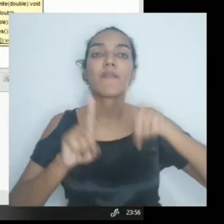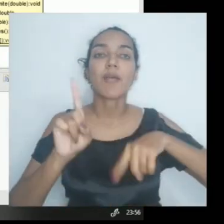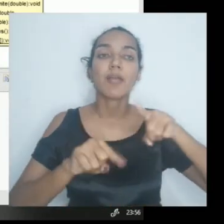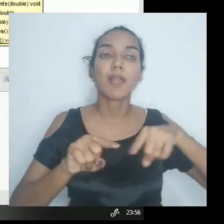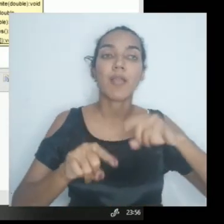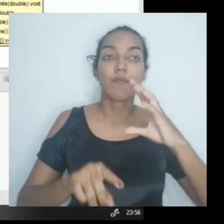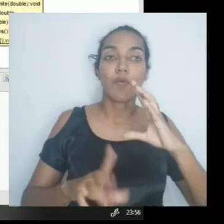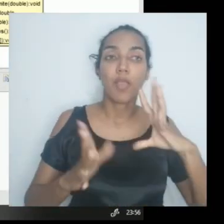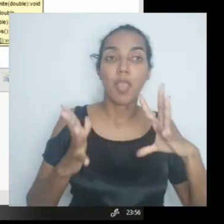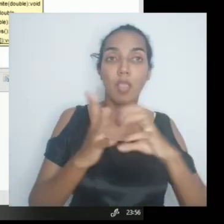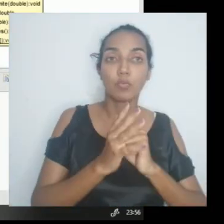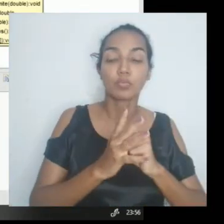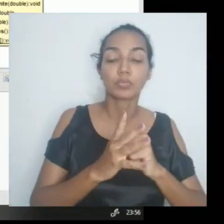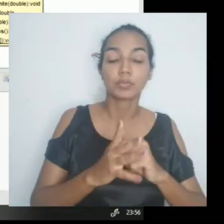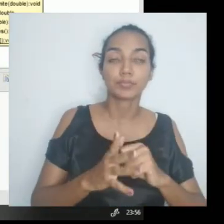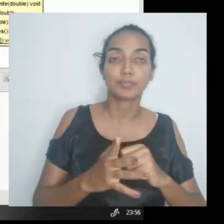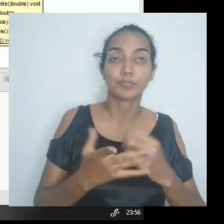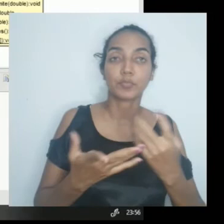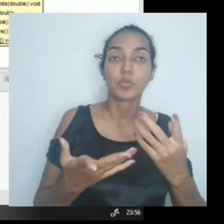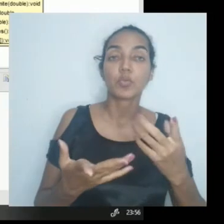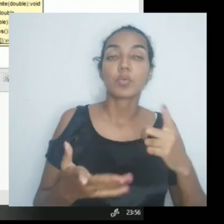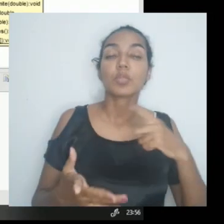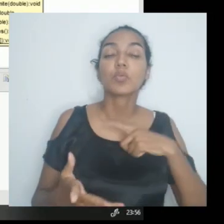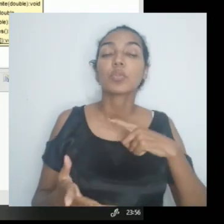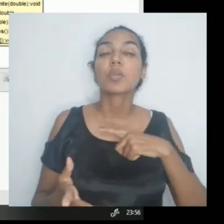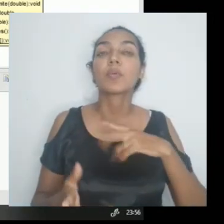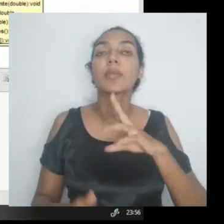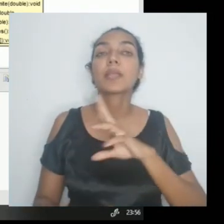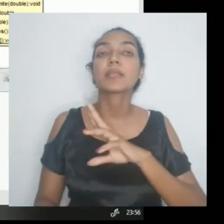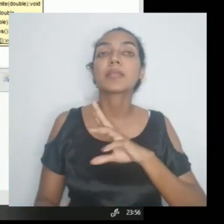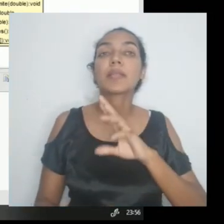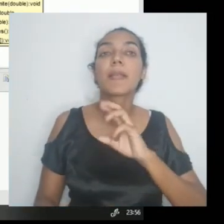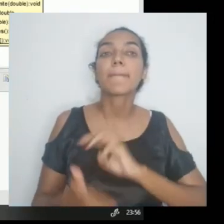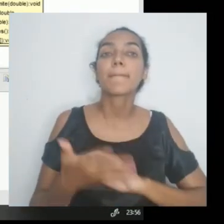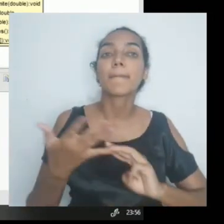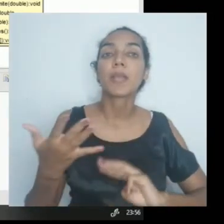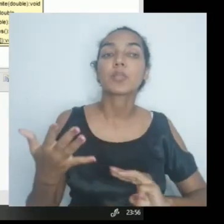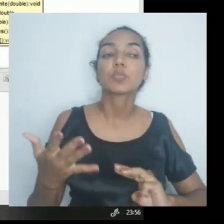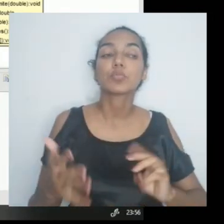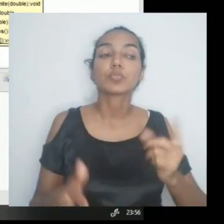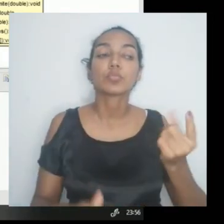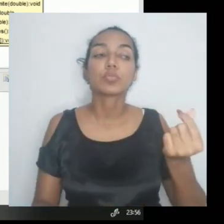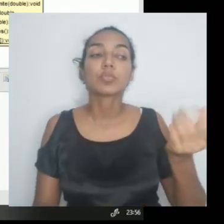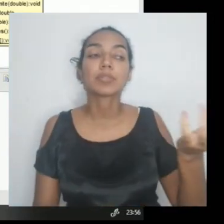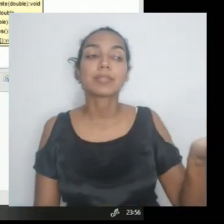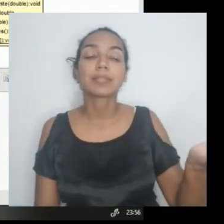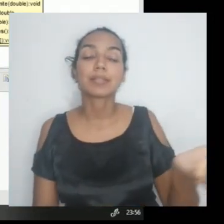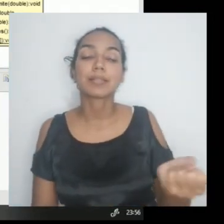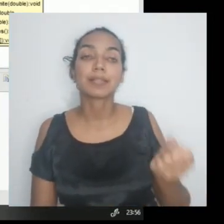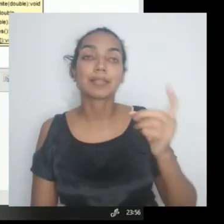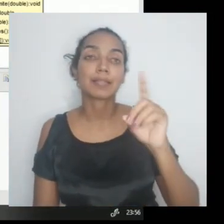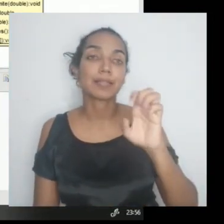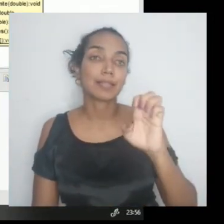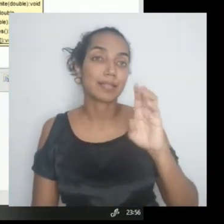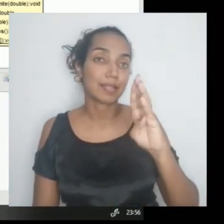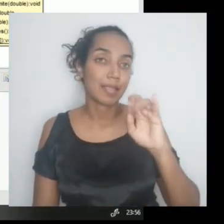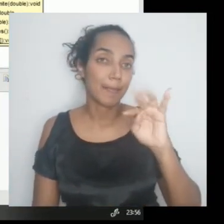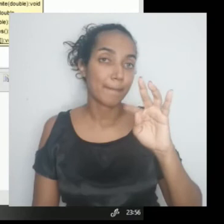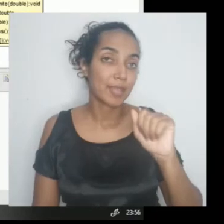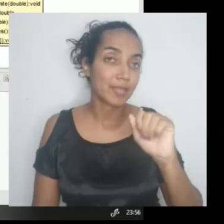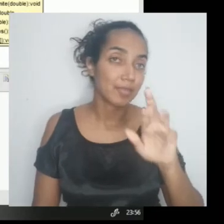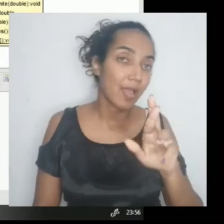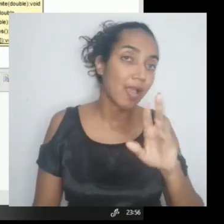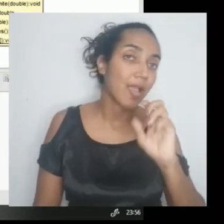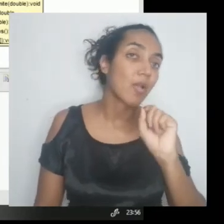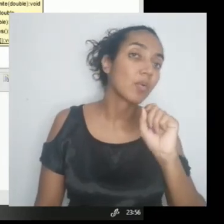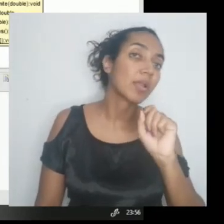aqui, o método debitar ser invocado vai ser de conta ou vai ser de conta especial? Através de um conceito chamado de ligação dinâmica, em inglês